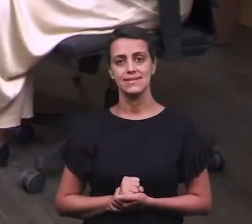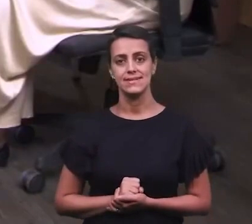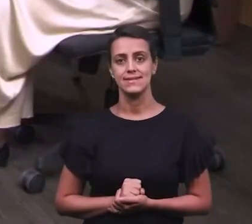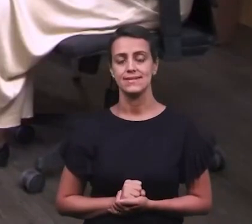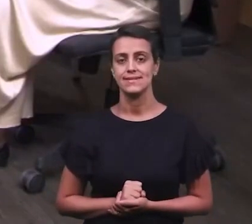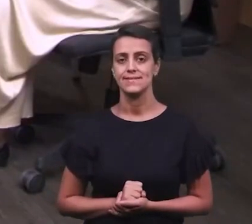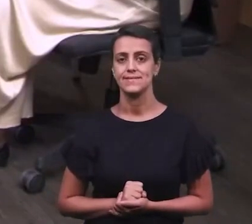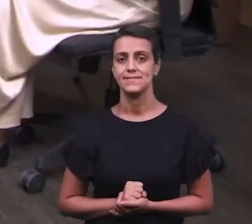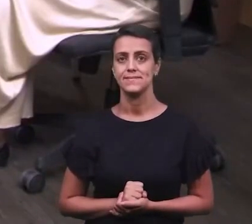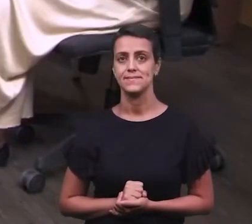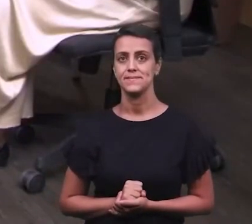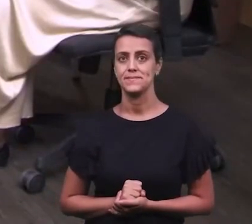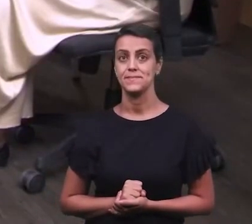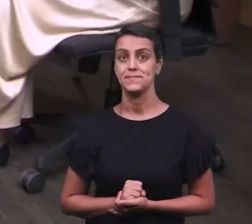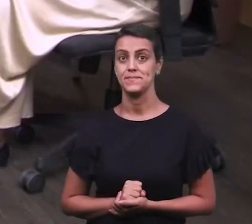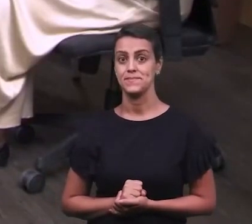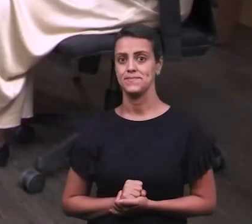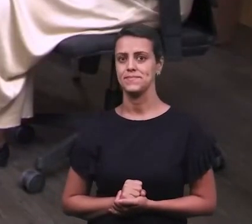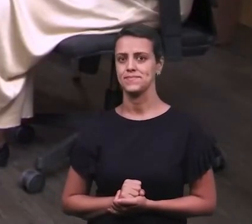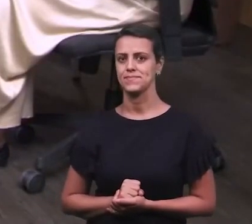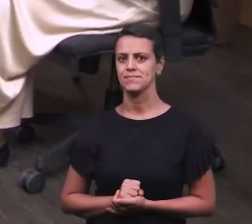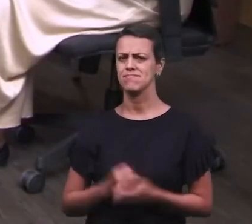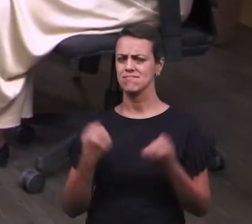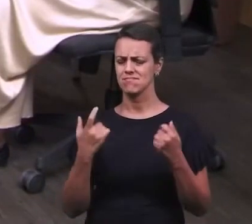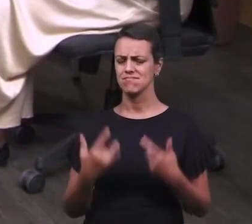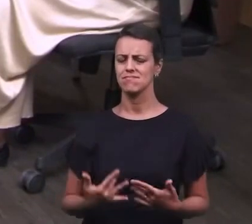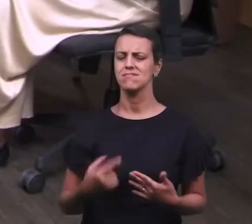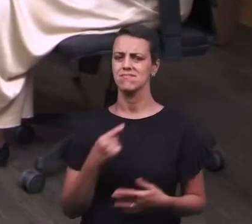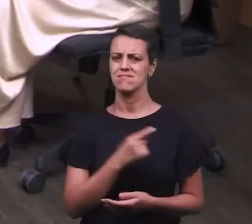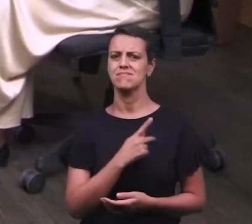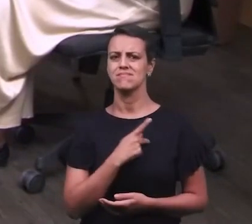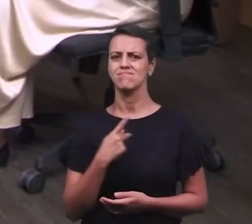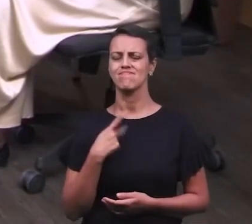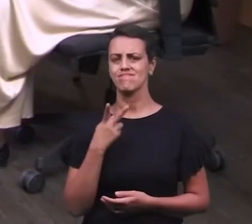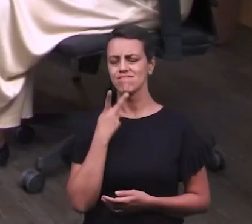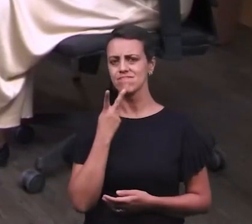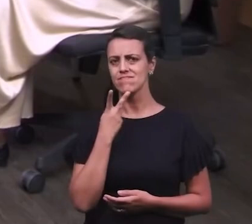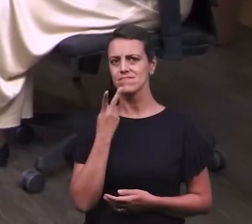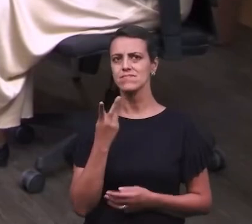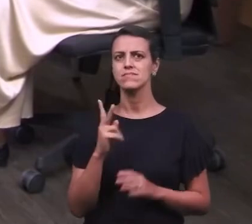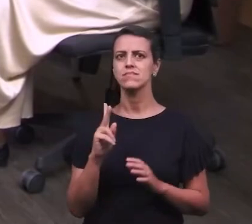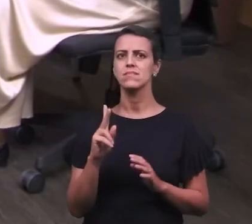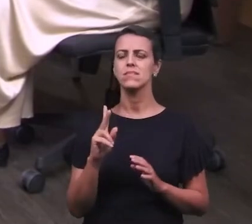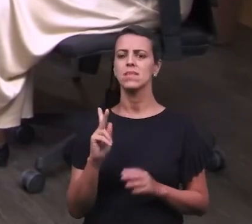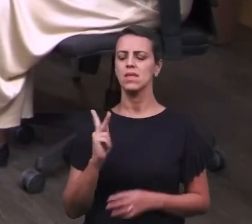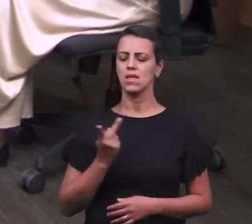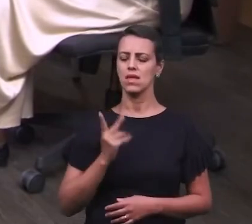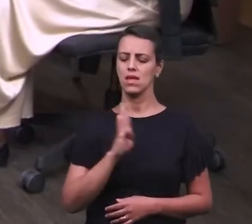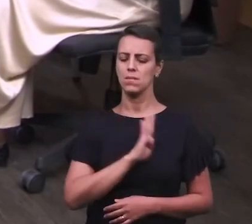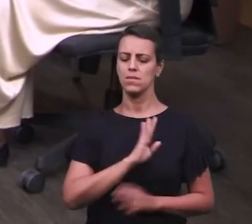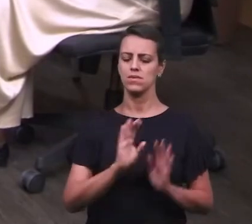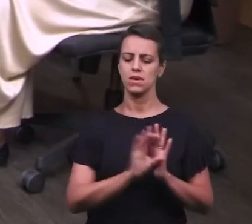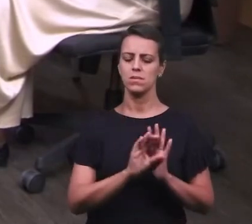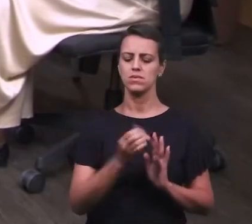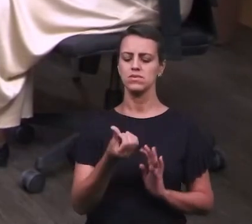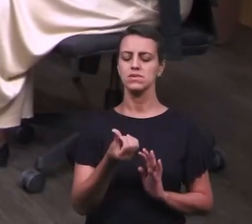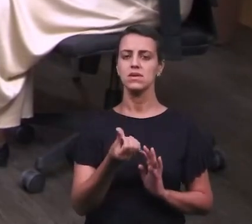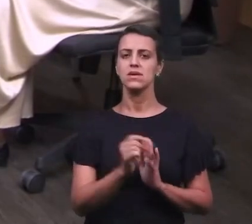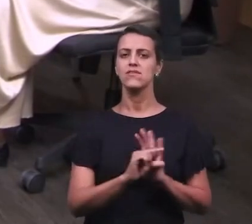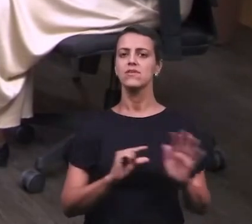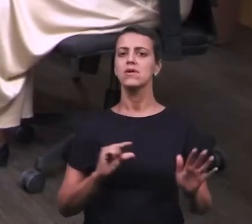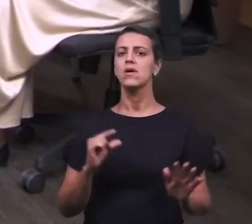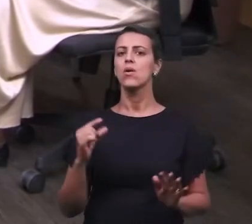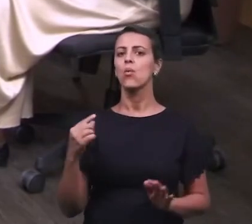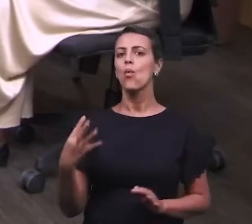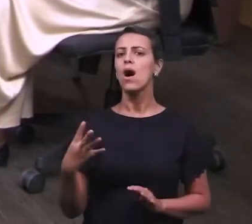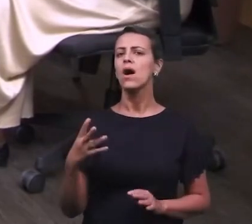Reforçando o que o Tiago falou, Hebreus 6:4. Hebreus 6:4. 4, 5 e 6, que